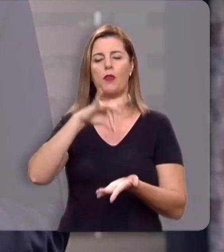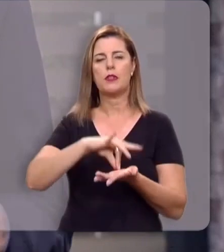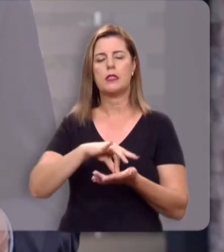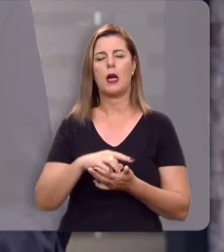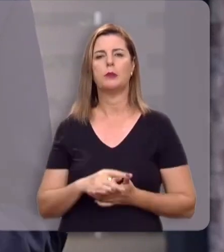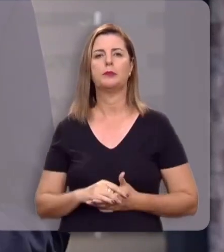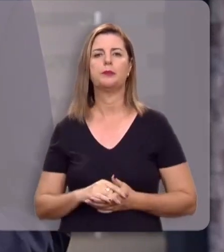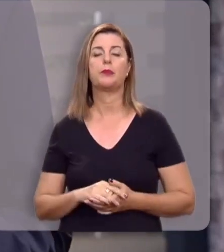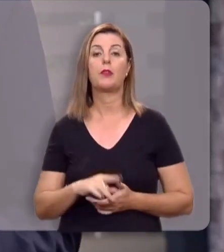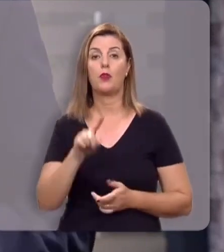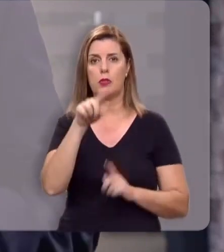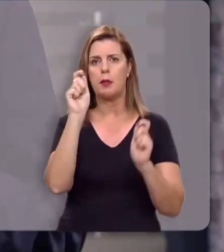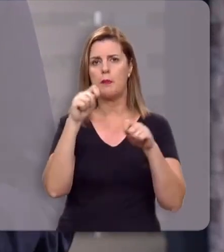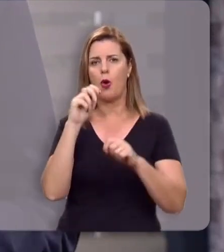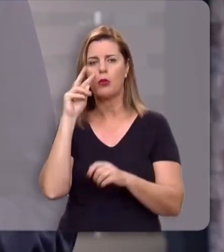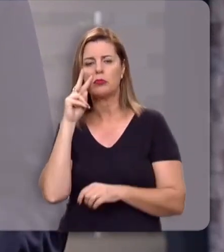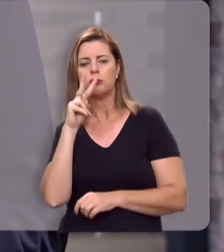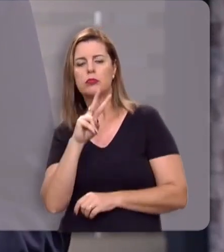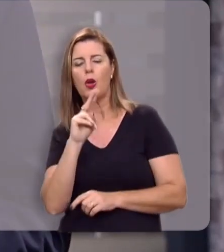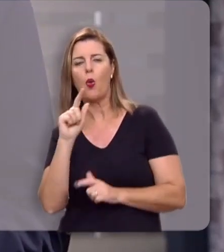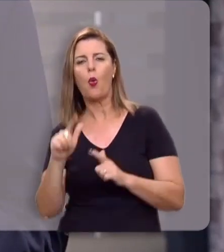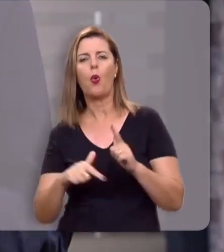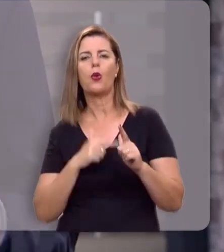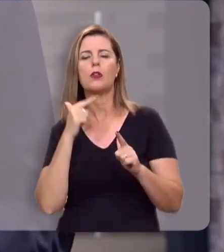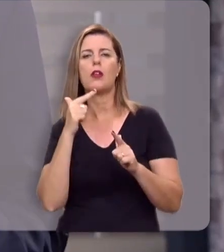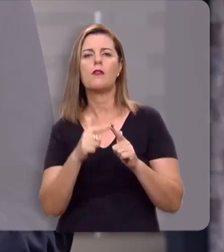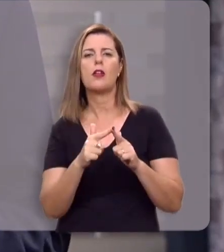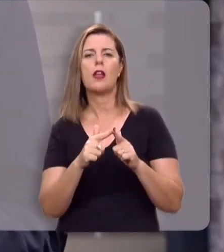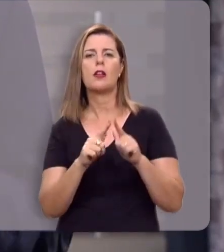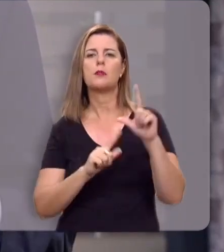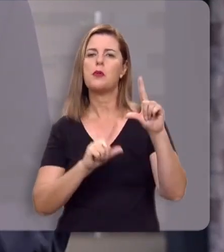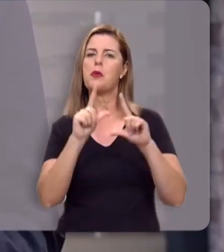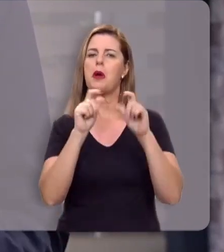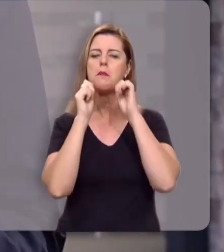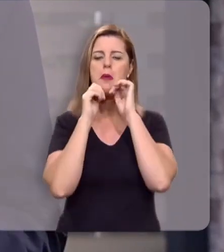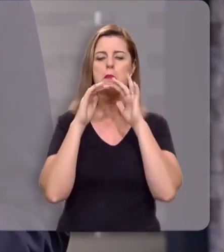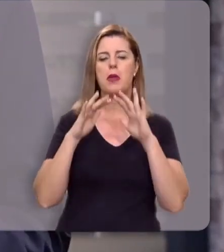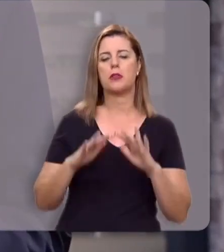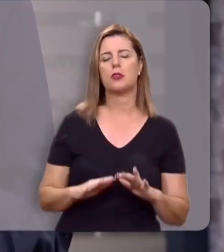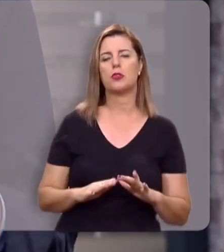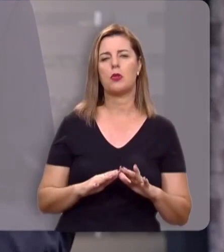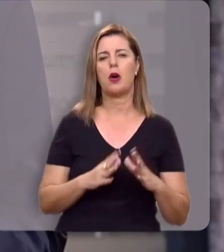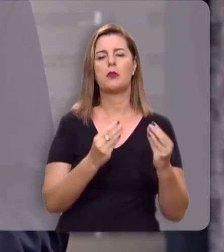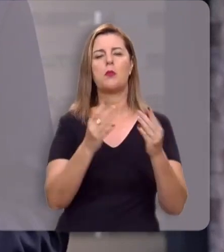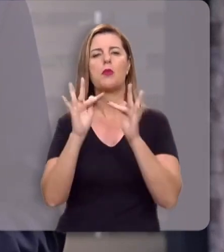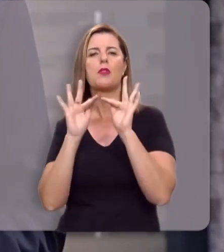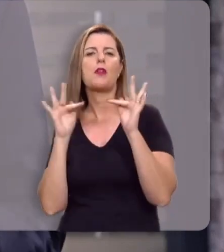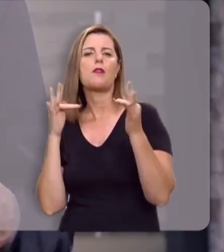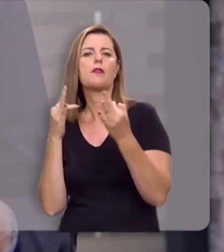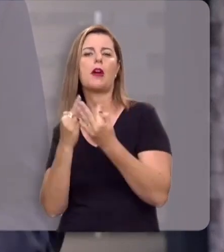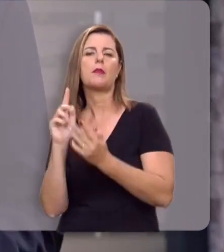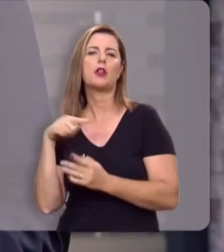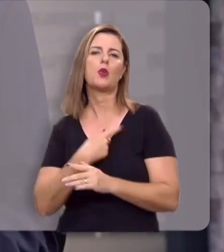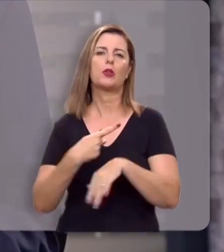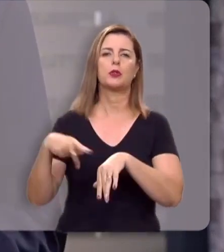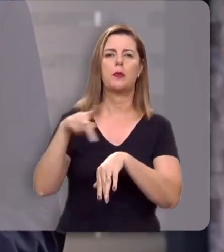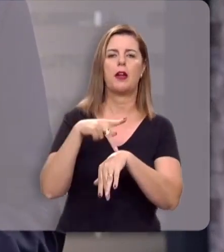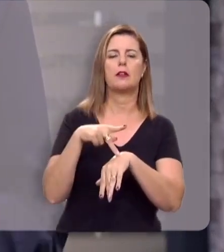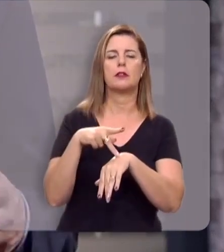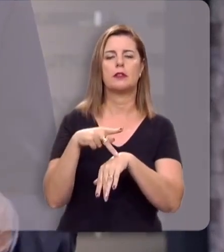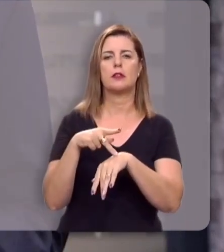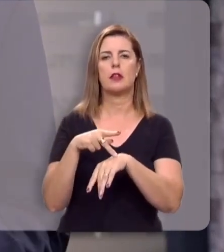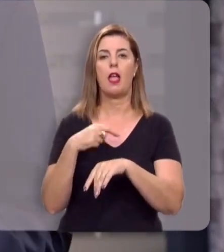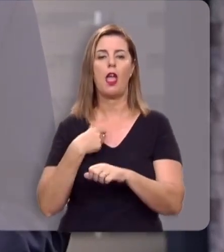youtube.com/IPBOficial. E que você possa assistir e assistir novamente esses programas que têm abençoado tantas famílias do nosso